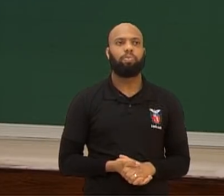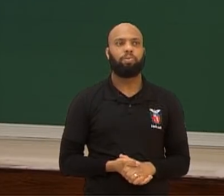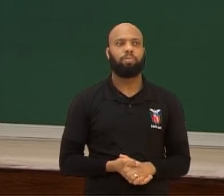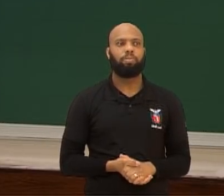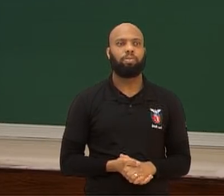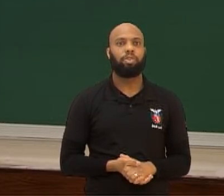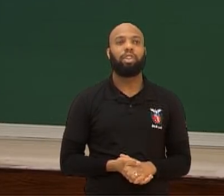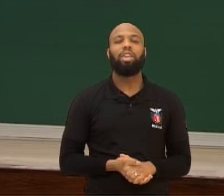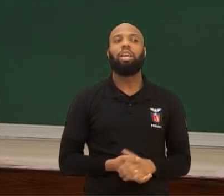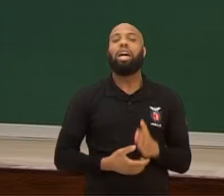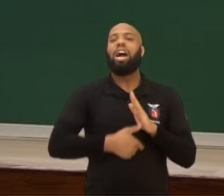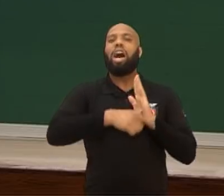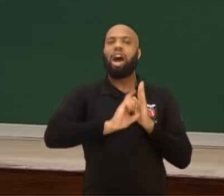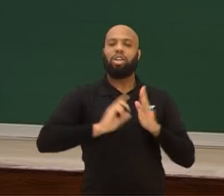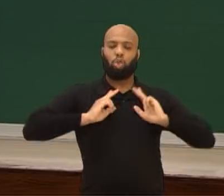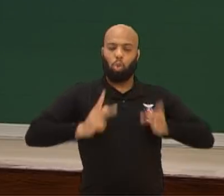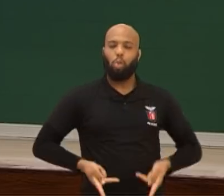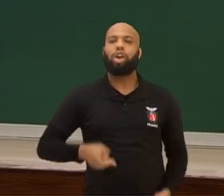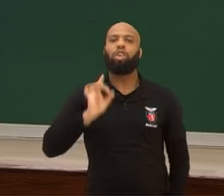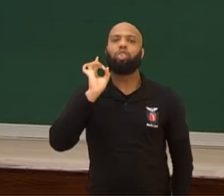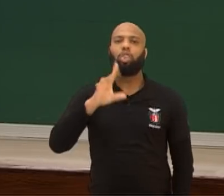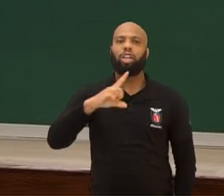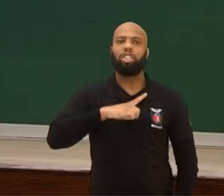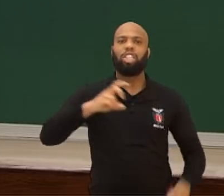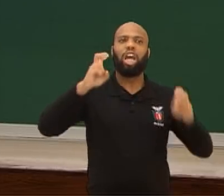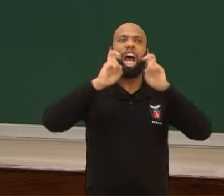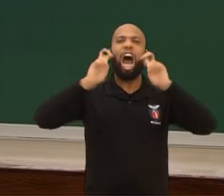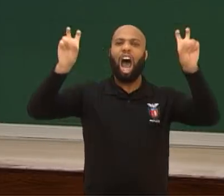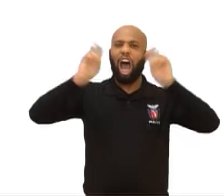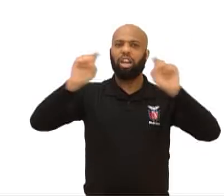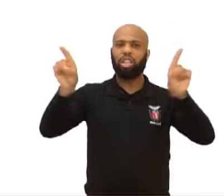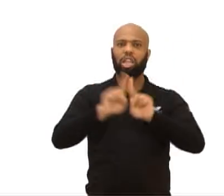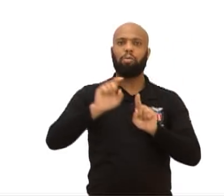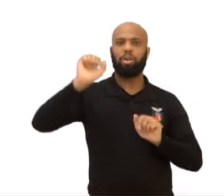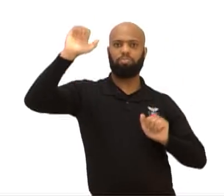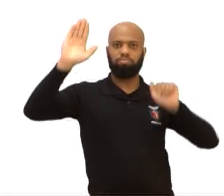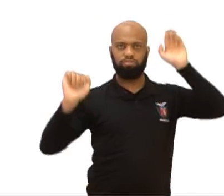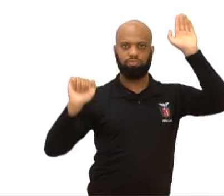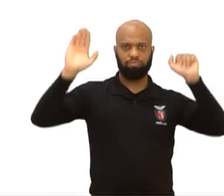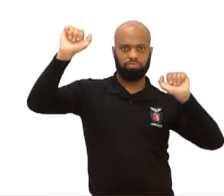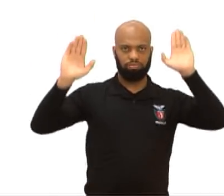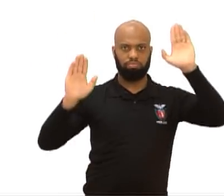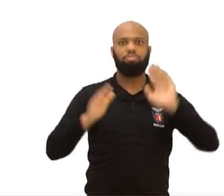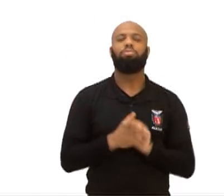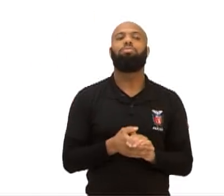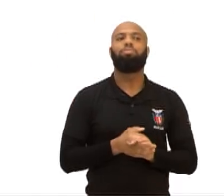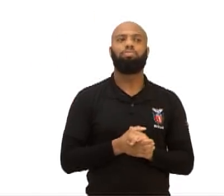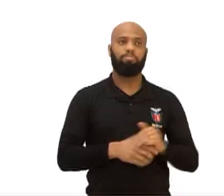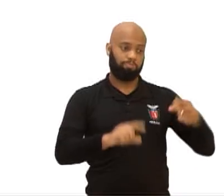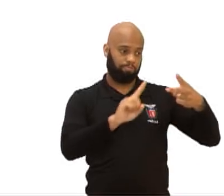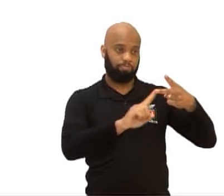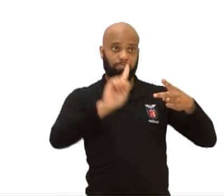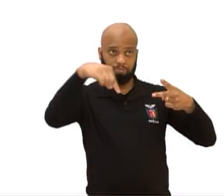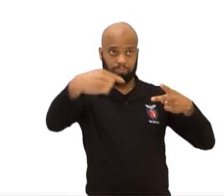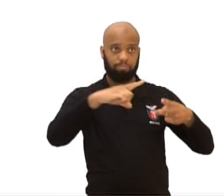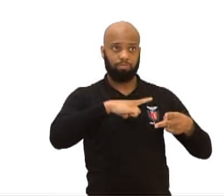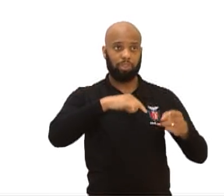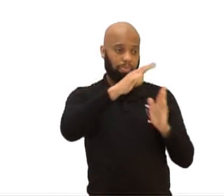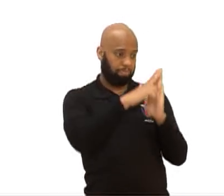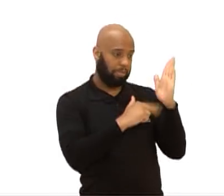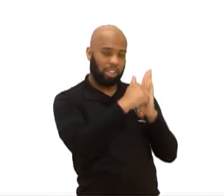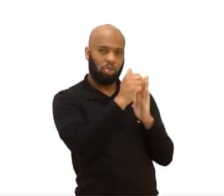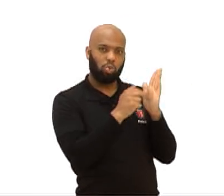Então, no início, o ser humano se comunicava bastante por gritos e gestos. Depois ele passou a se comunicar por meio da